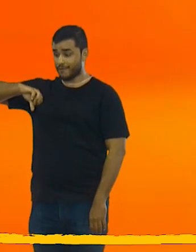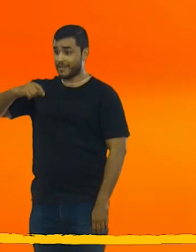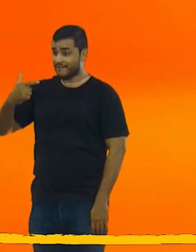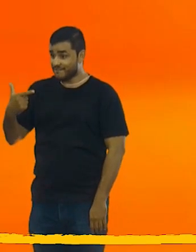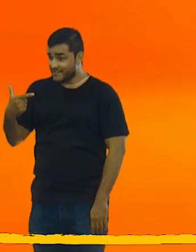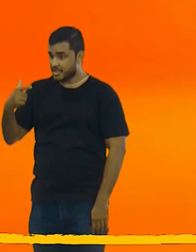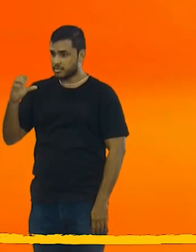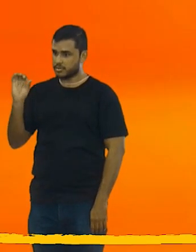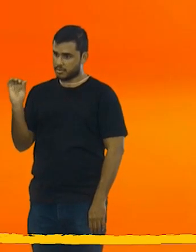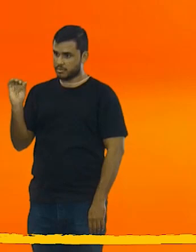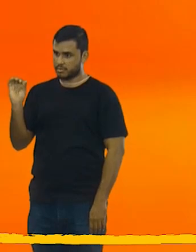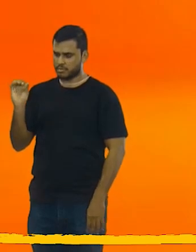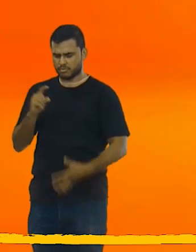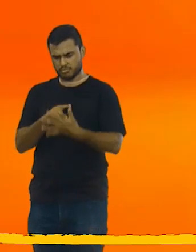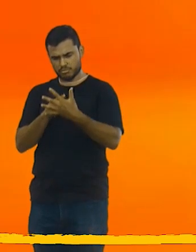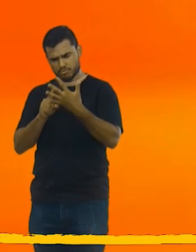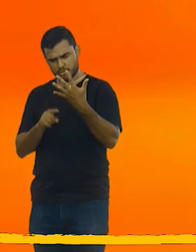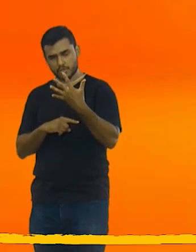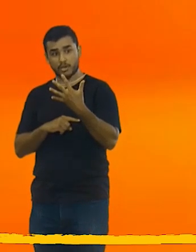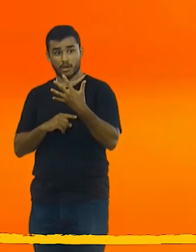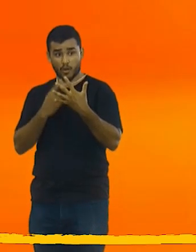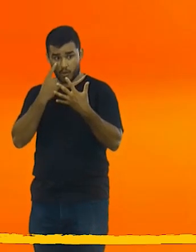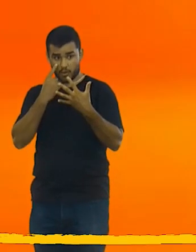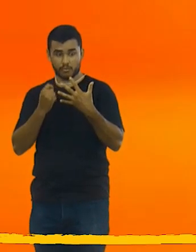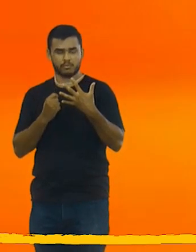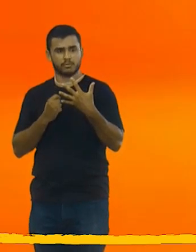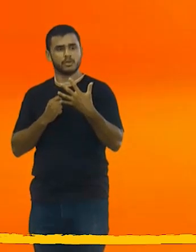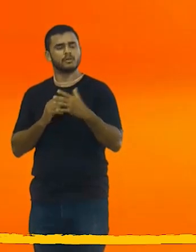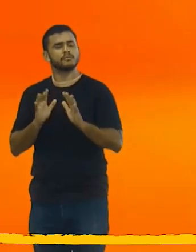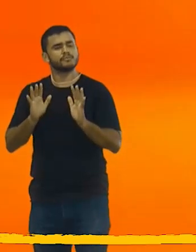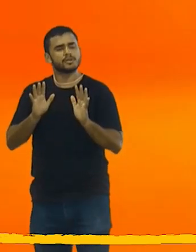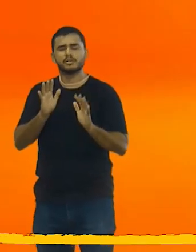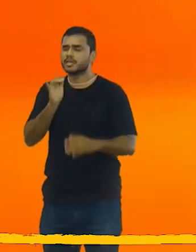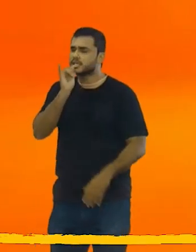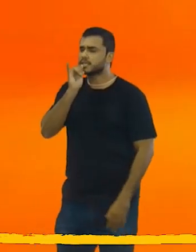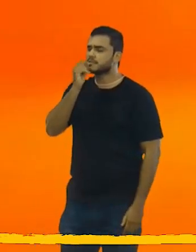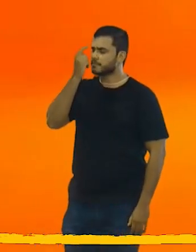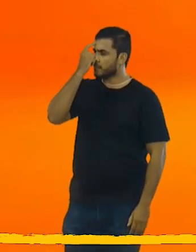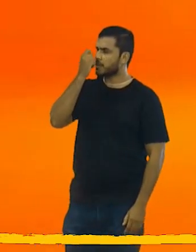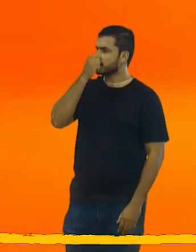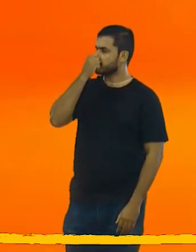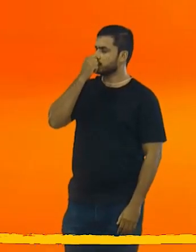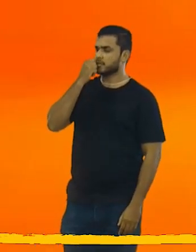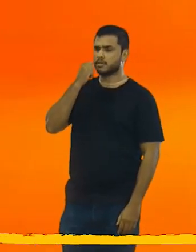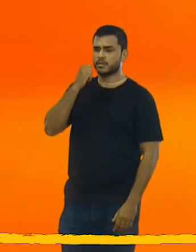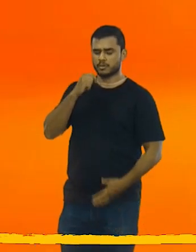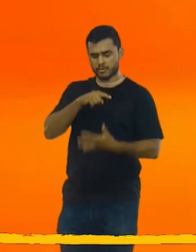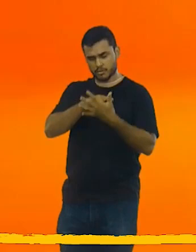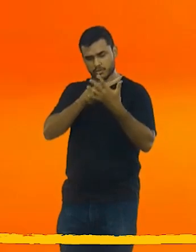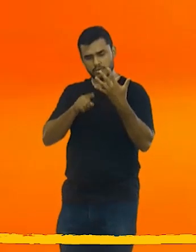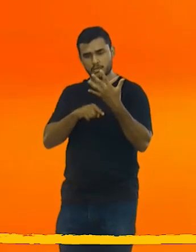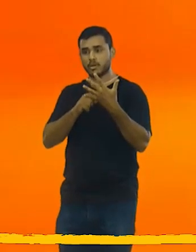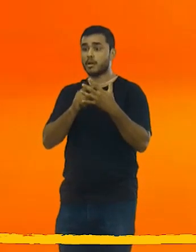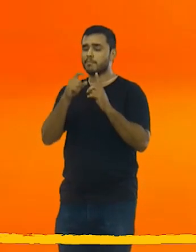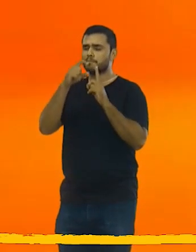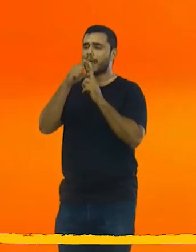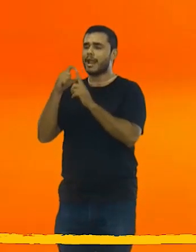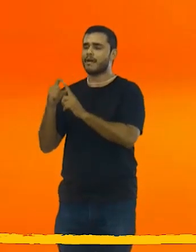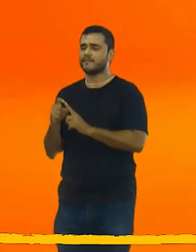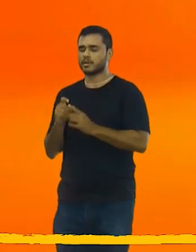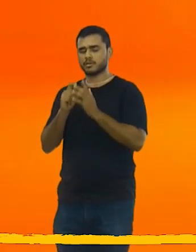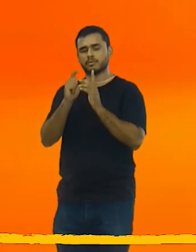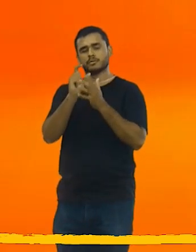1926. Agora o que é que eu quero? Uma palavra que resuma cada uma dessas 5